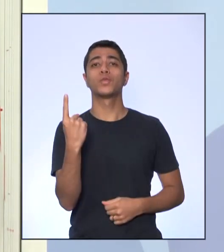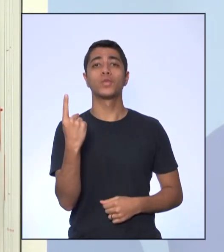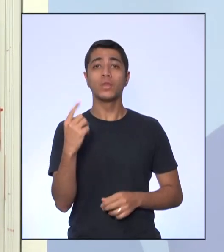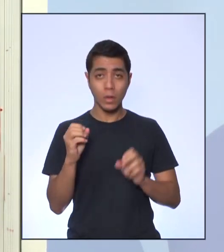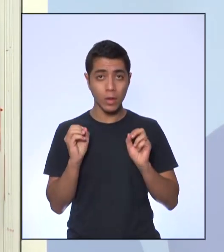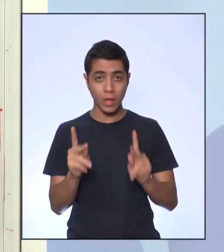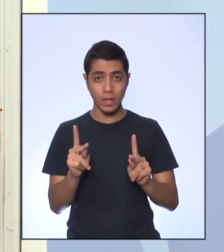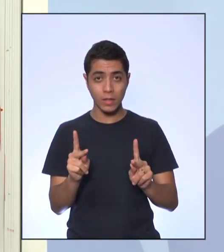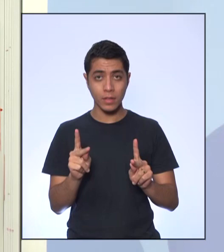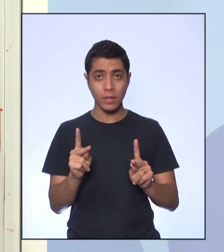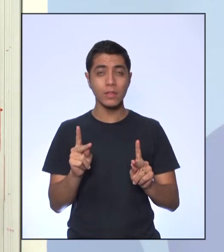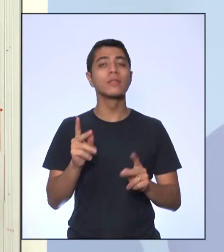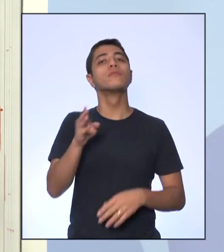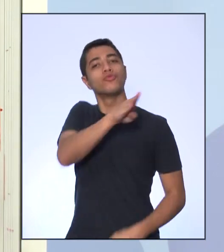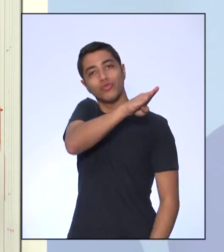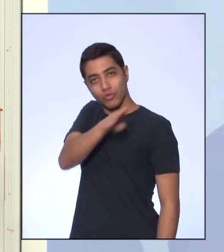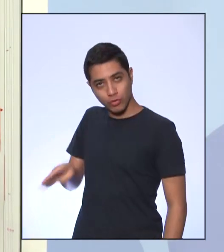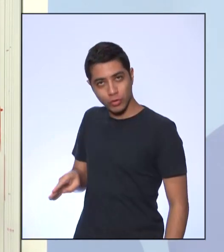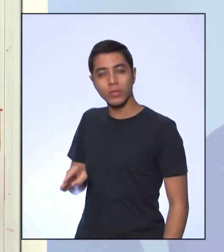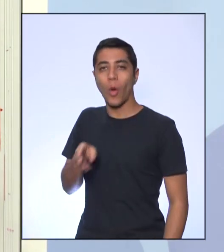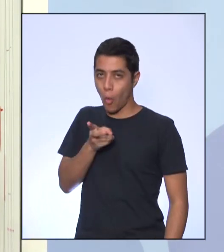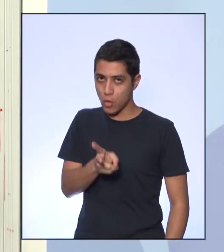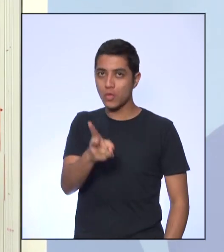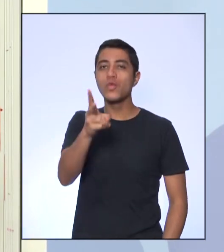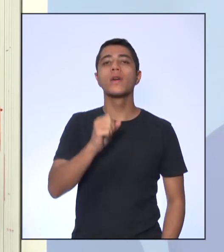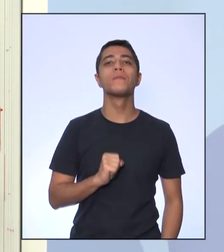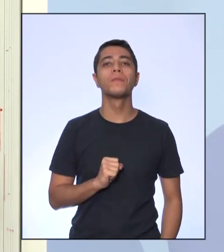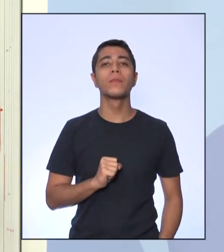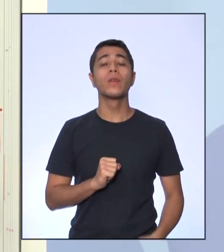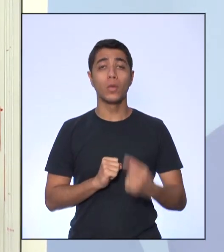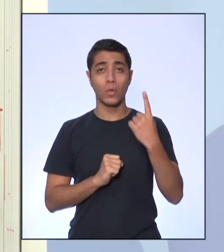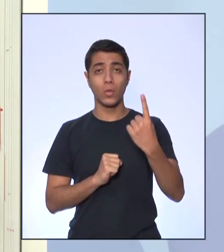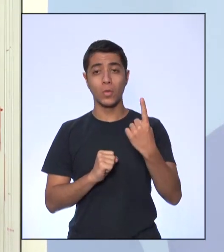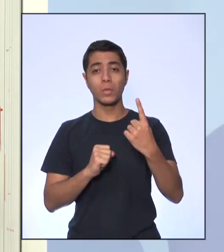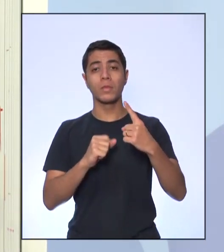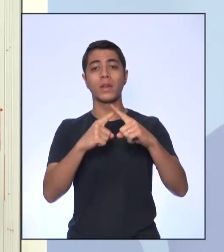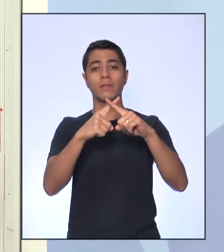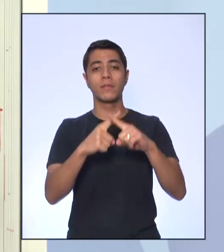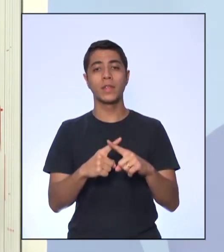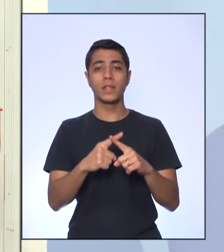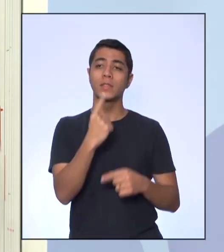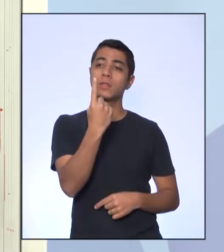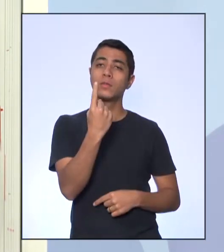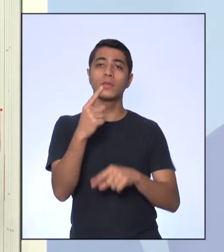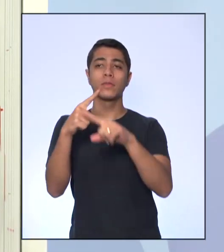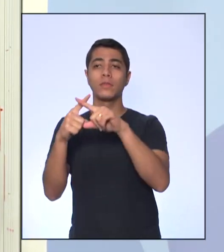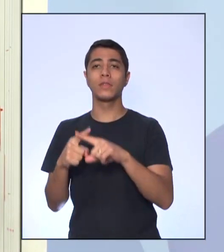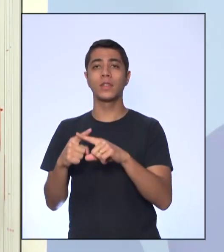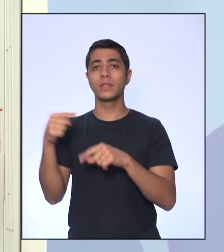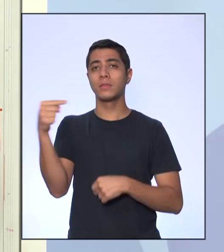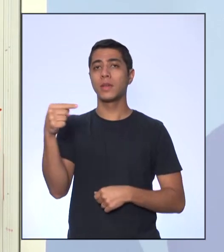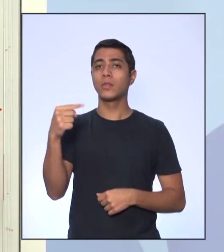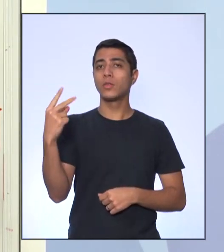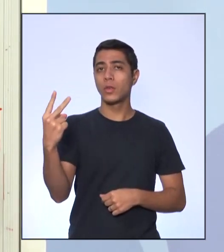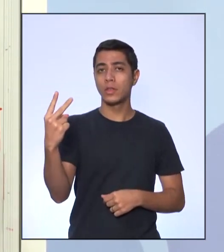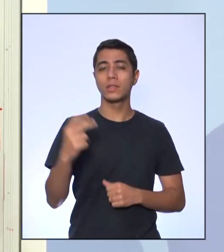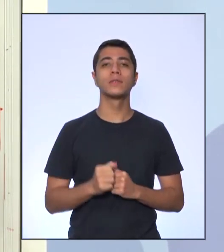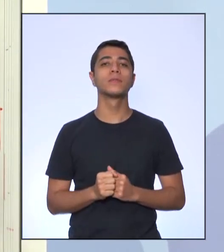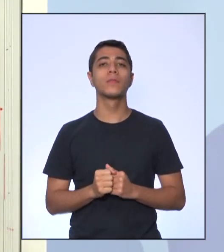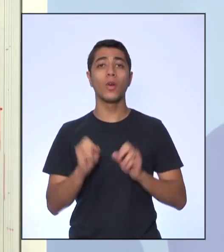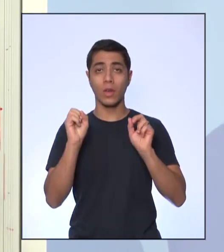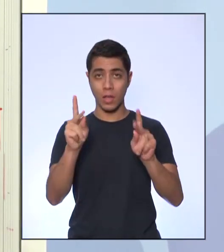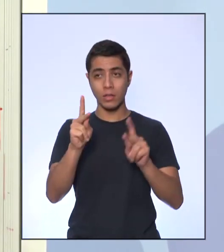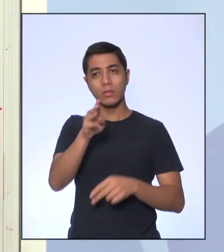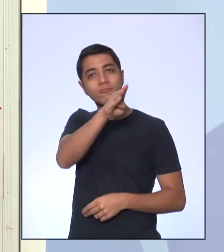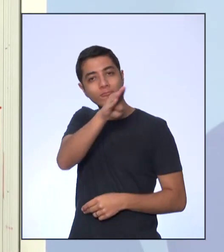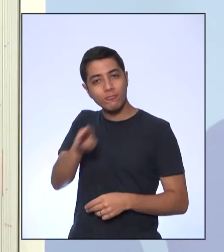Ok. Venho para outra. 1 vezes menos 2. Aqui, ó. Vezes menos 2. E multiplica